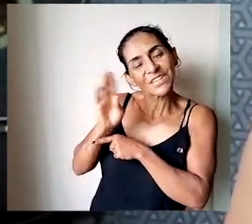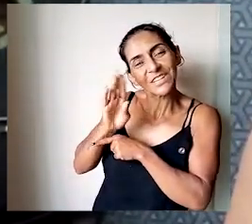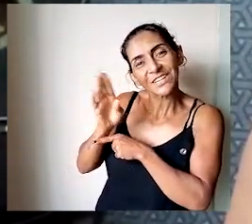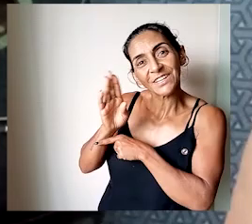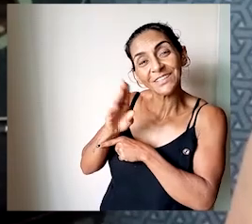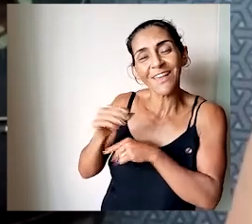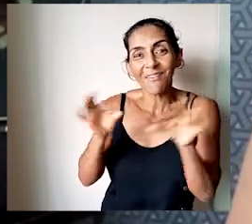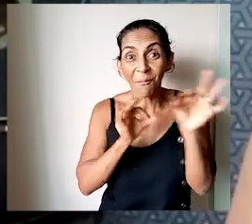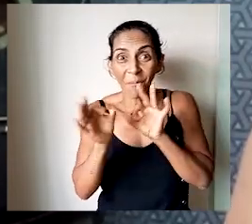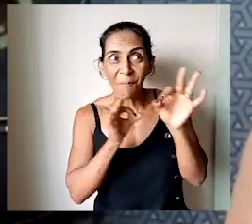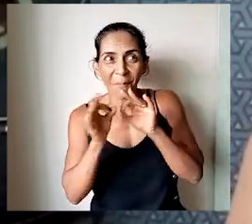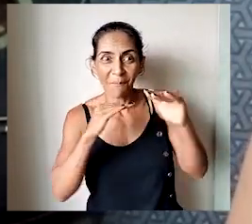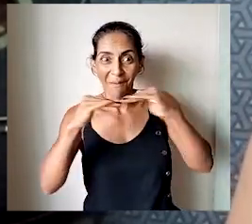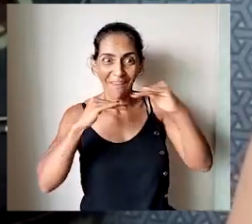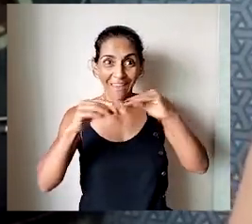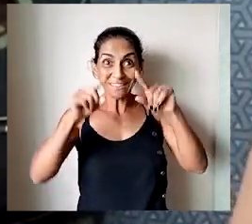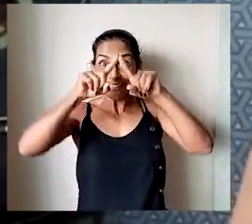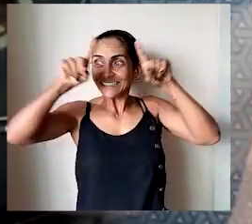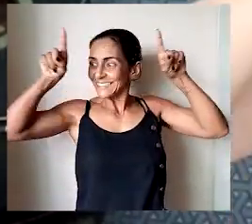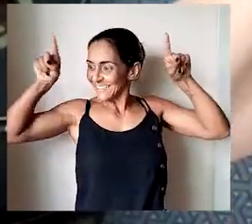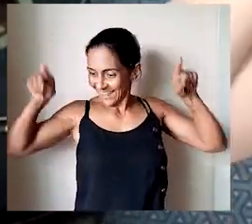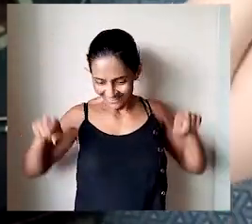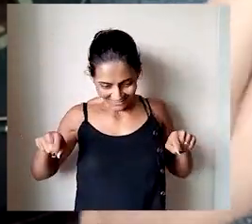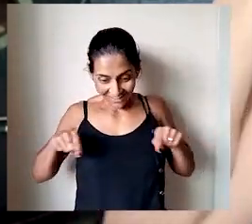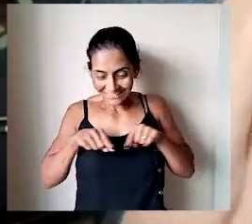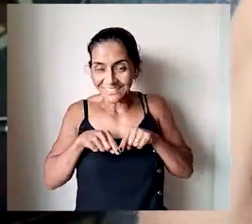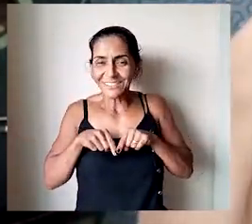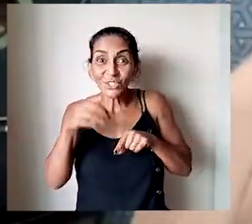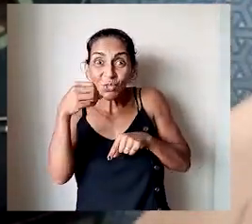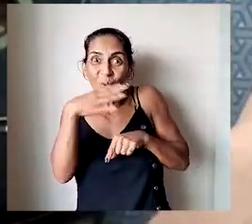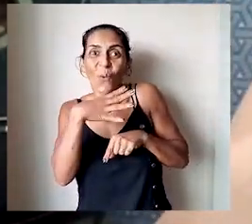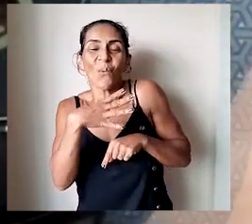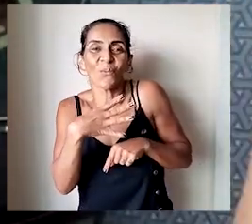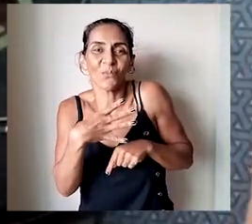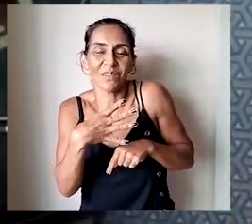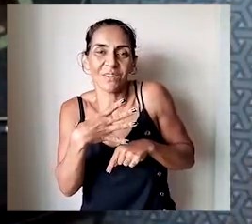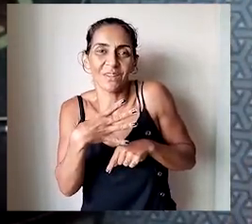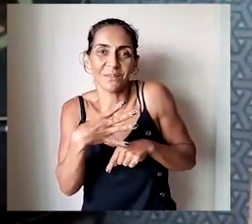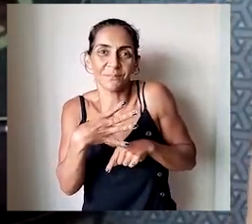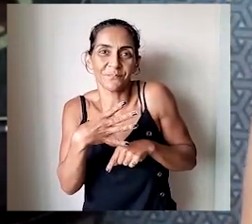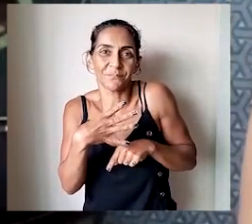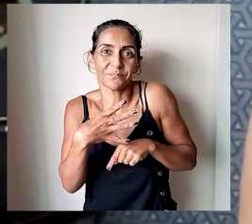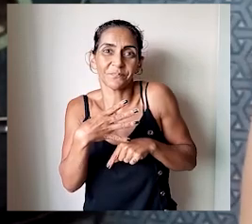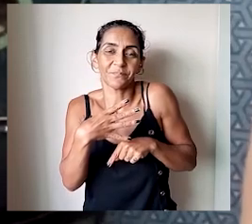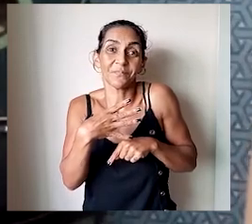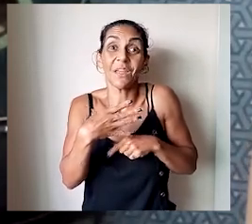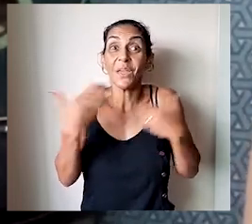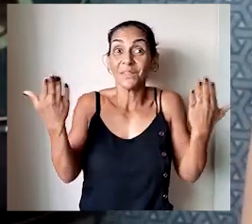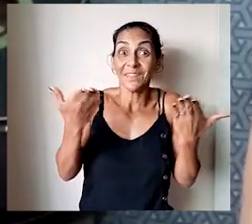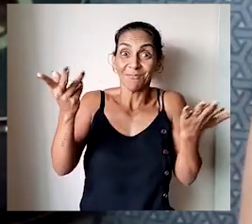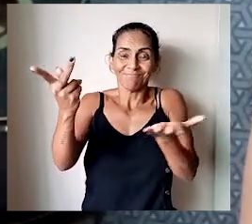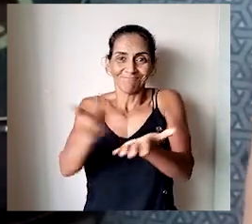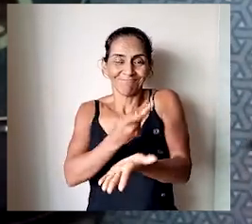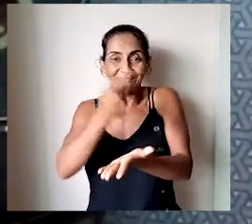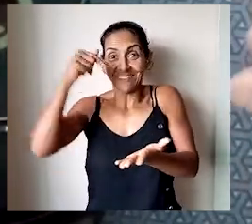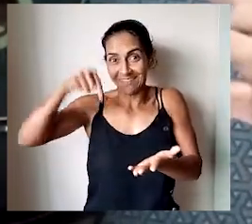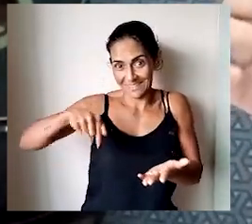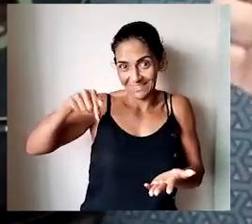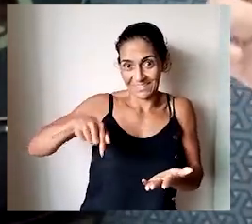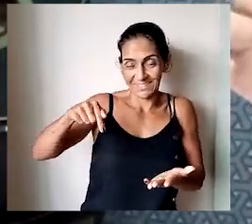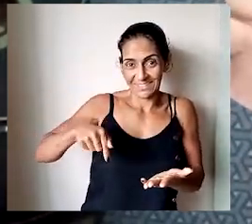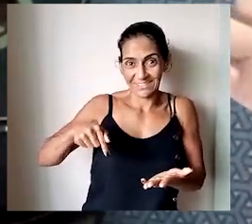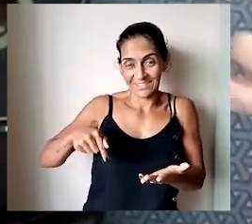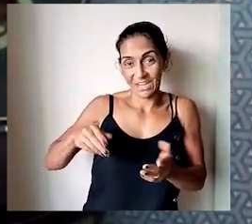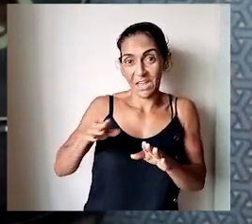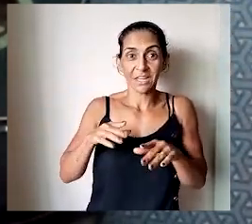vocês aguardarem, que eu tô preparando um cenário novo. E a maior novidade aí foi que vocês já viram que tá acontecendo aqui, não sei se vai